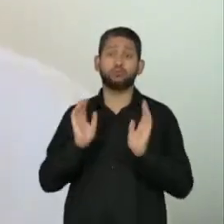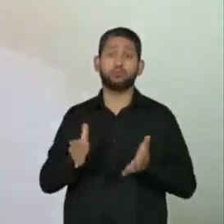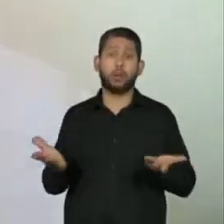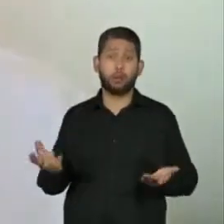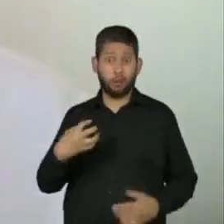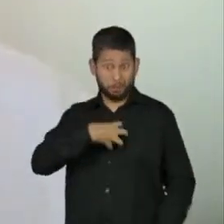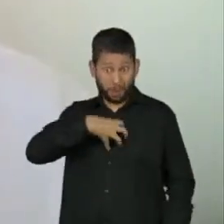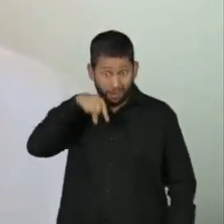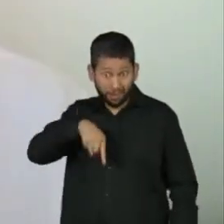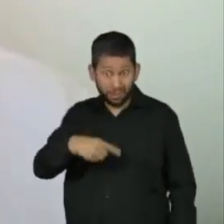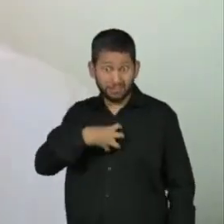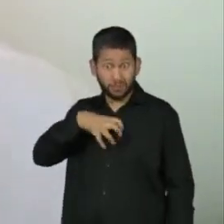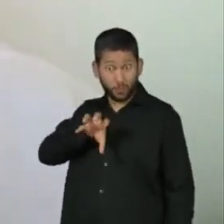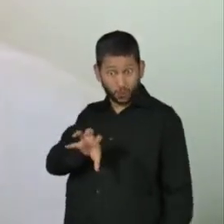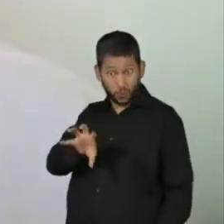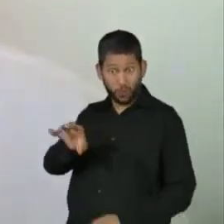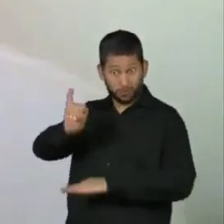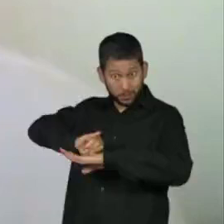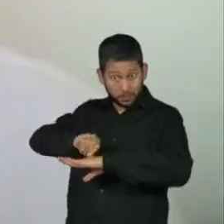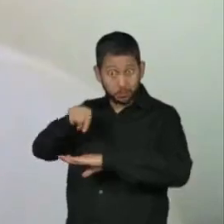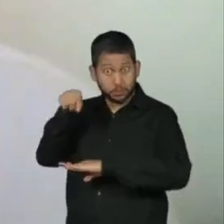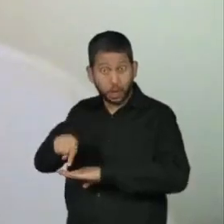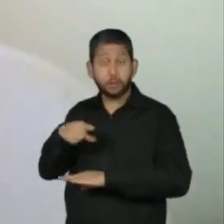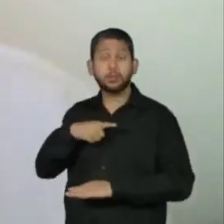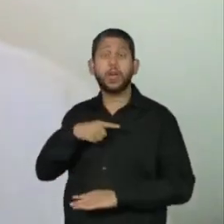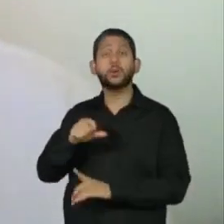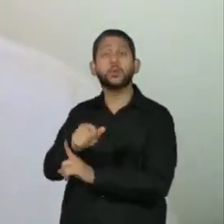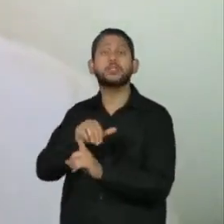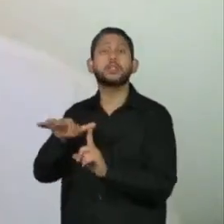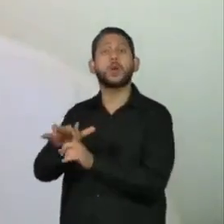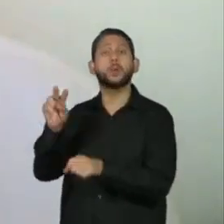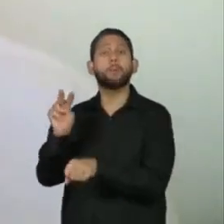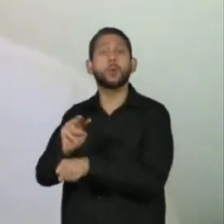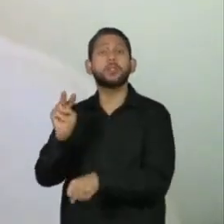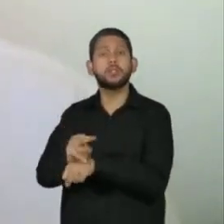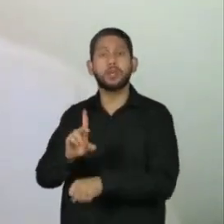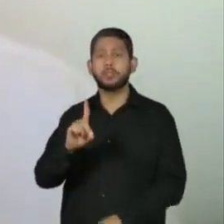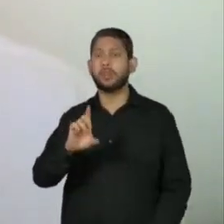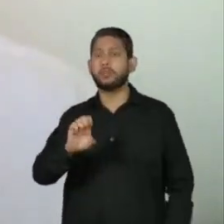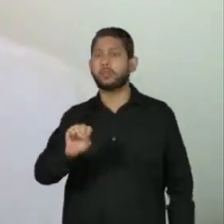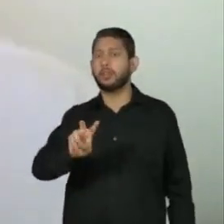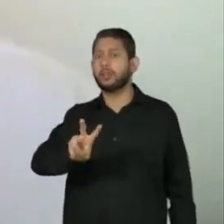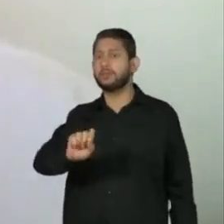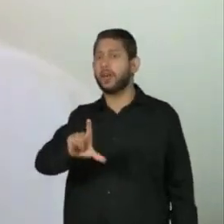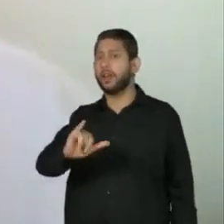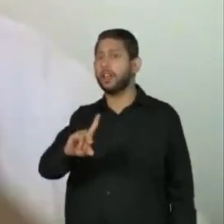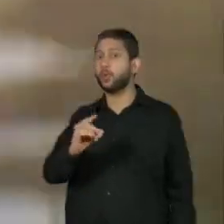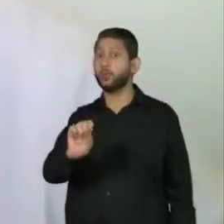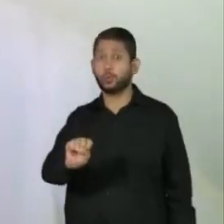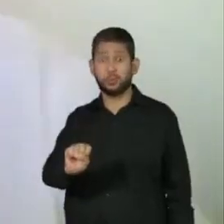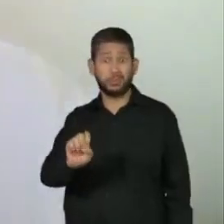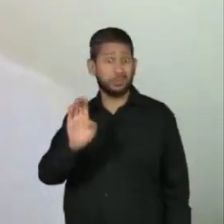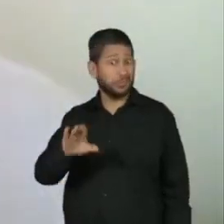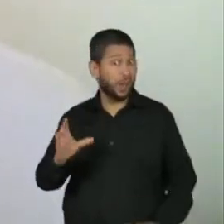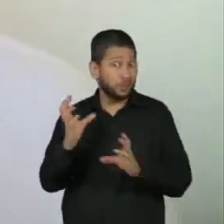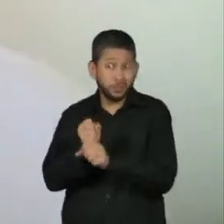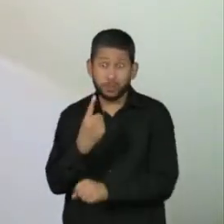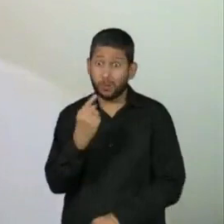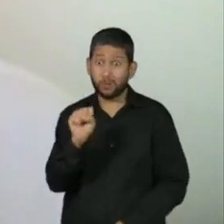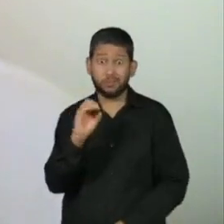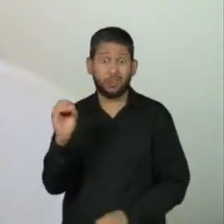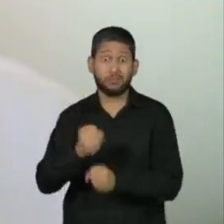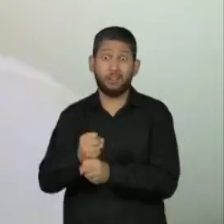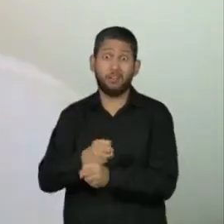na Bahia, mesmo em Salvador, tem a Sociedade Protetora dos Desvalidos, que é uma entidade que tem mais de 180